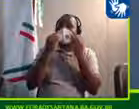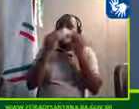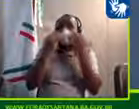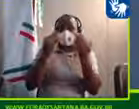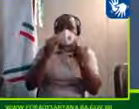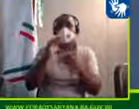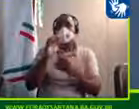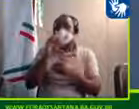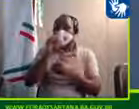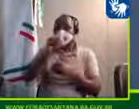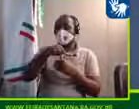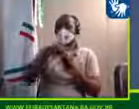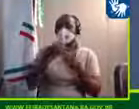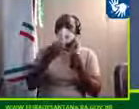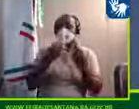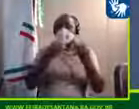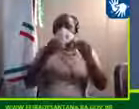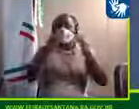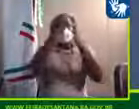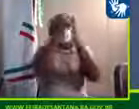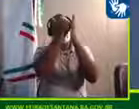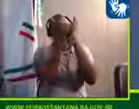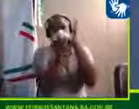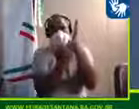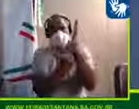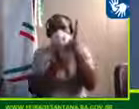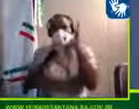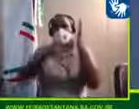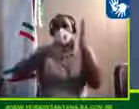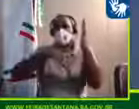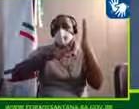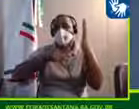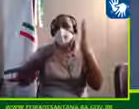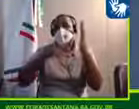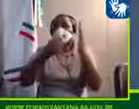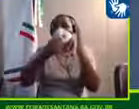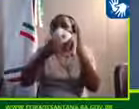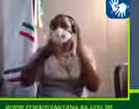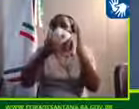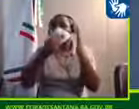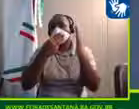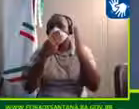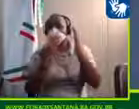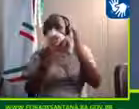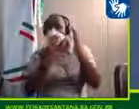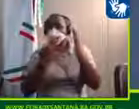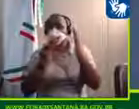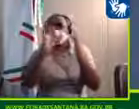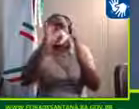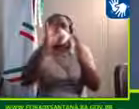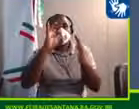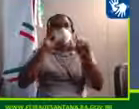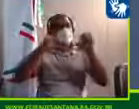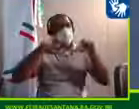lugar 234 no crescimento médio de casos no estado da Bahia.